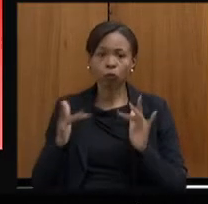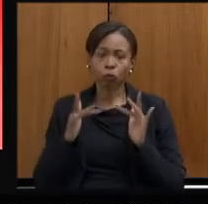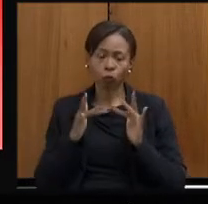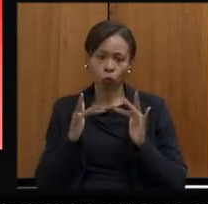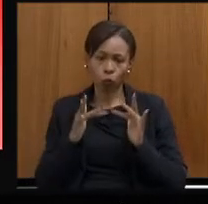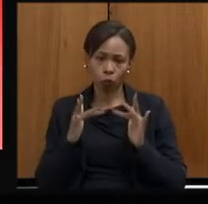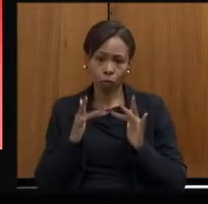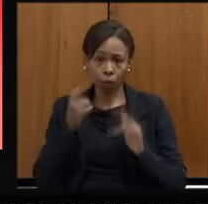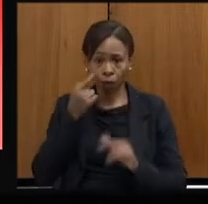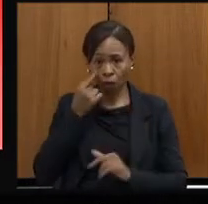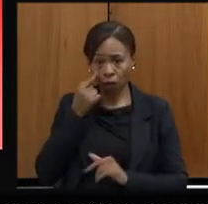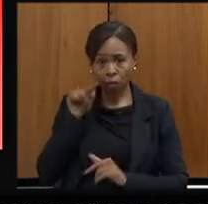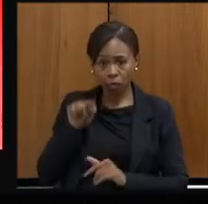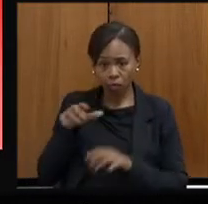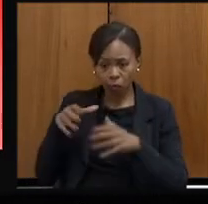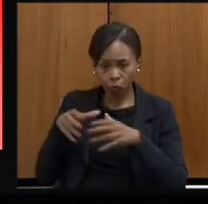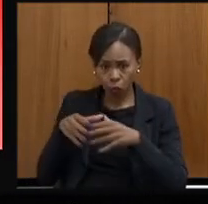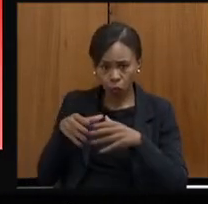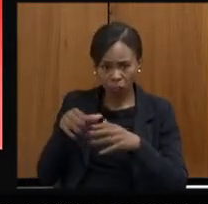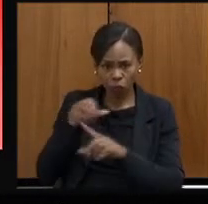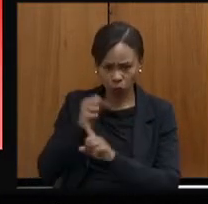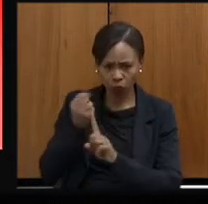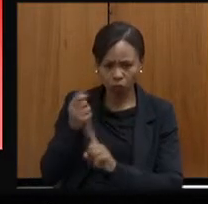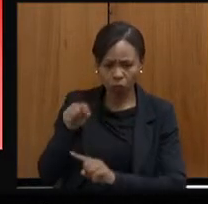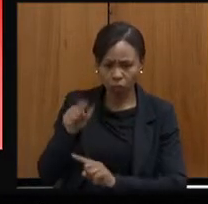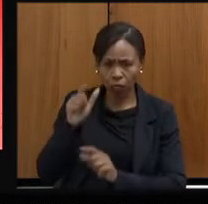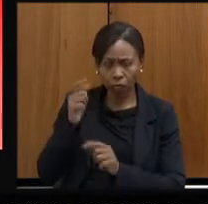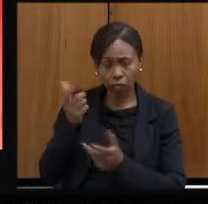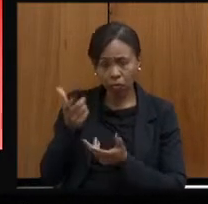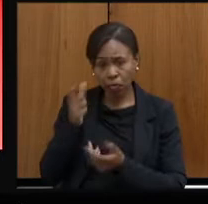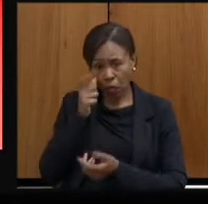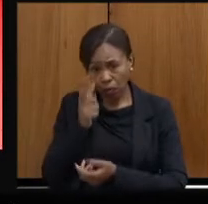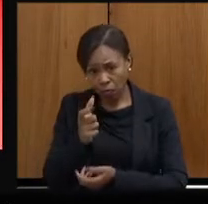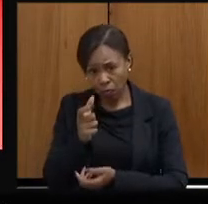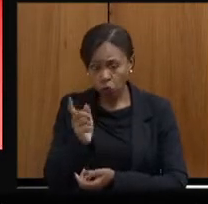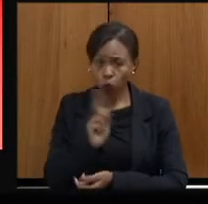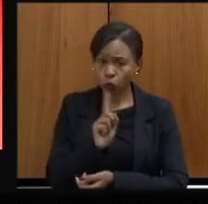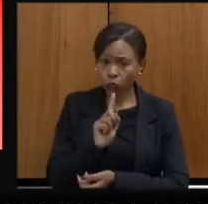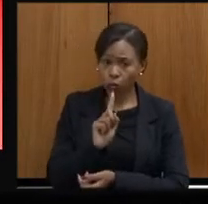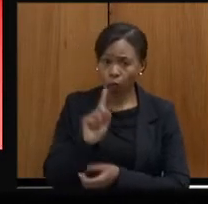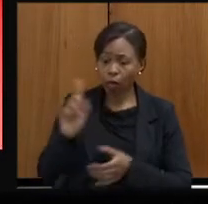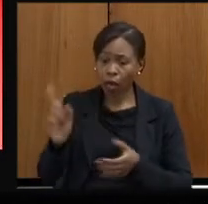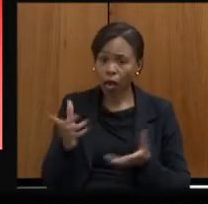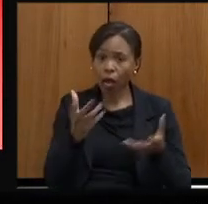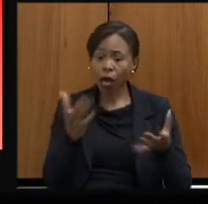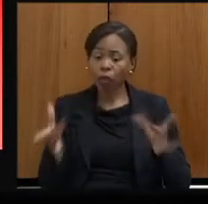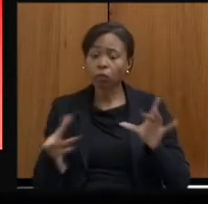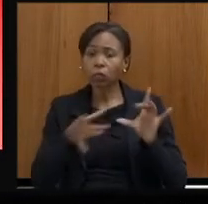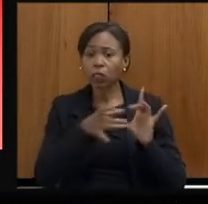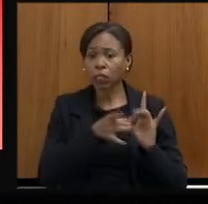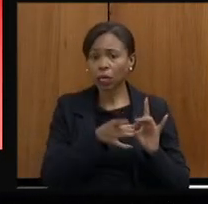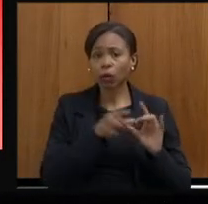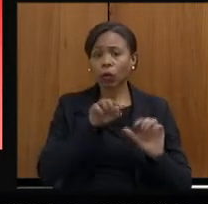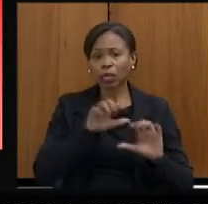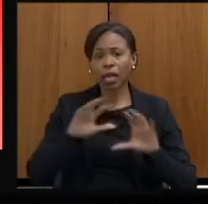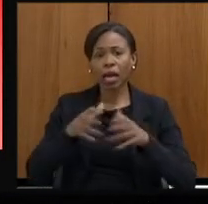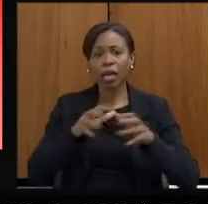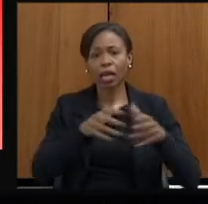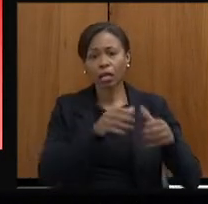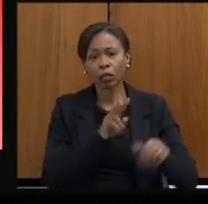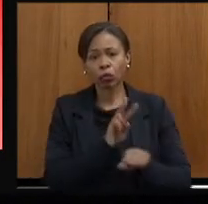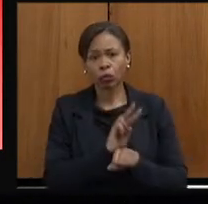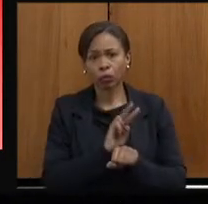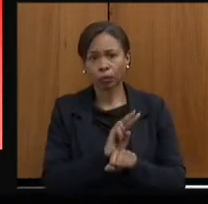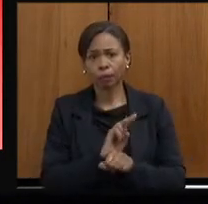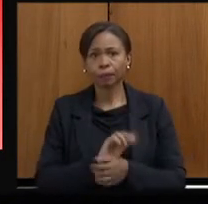o interesse da organização social de aderir ou não à rede, nossa Rede Cuidar. Por favor,